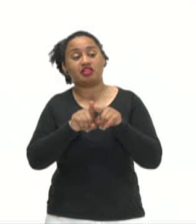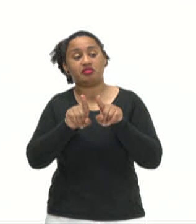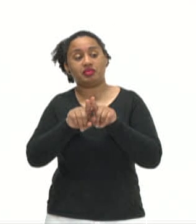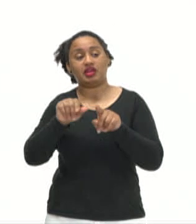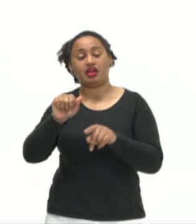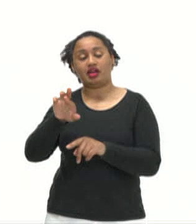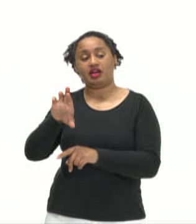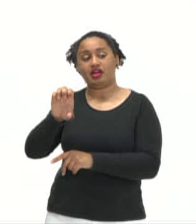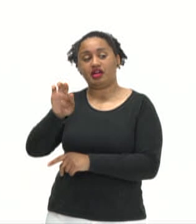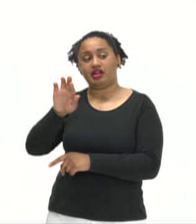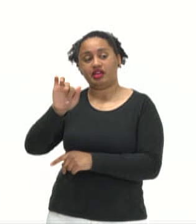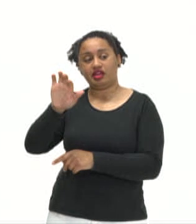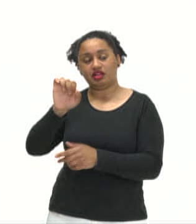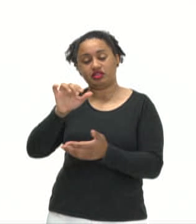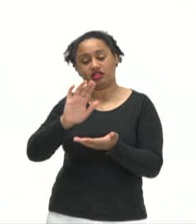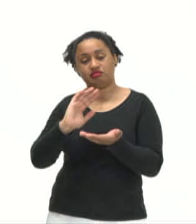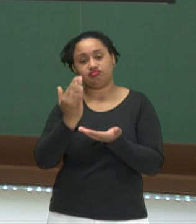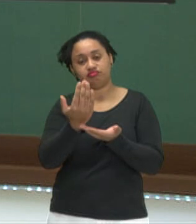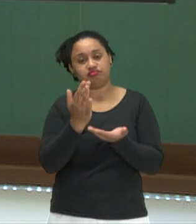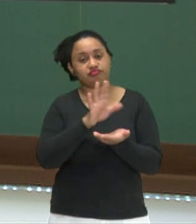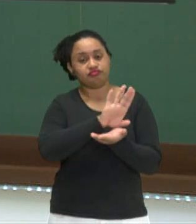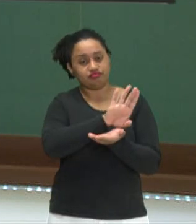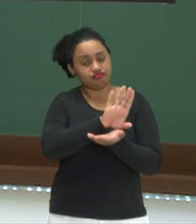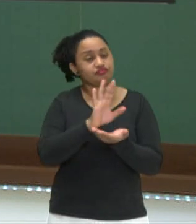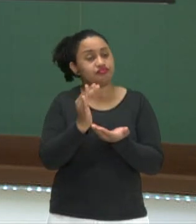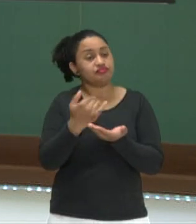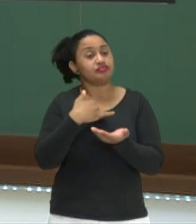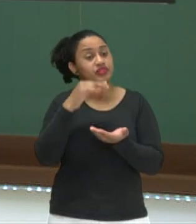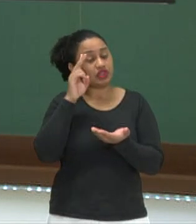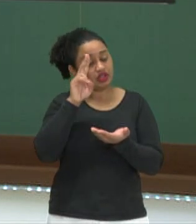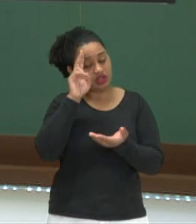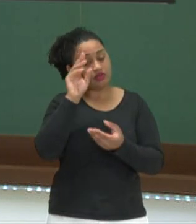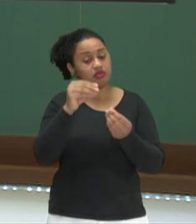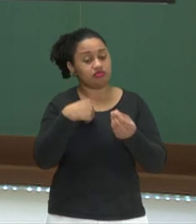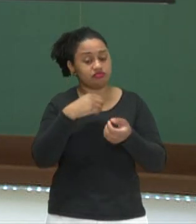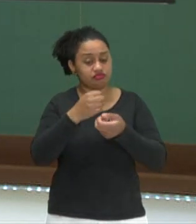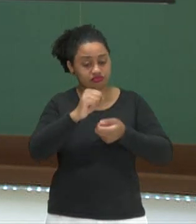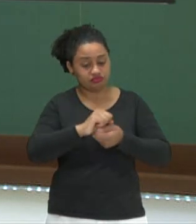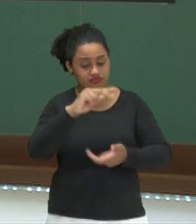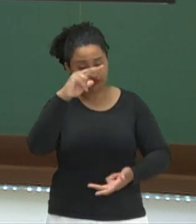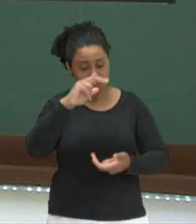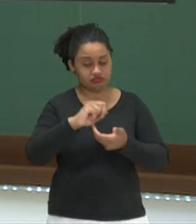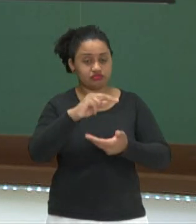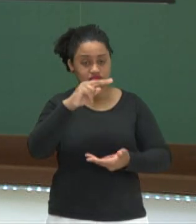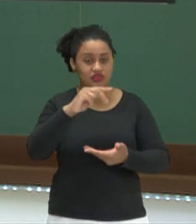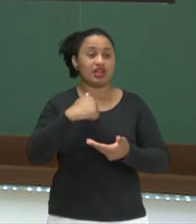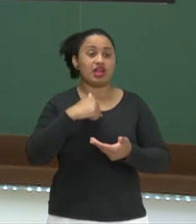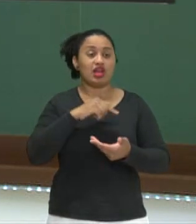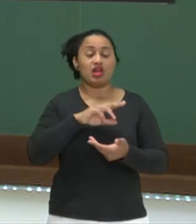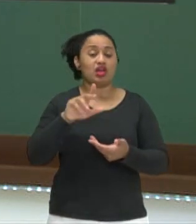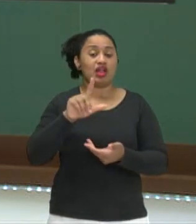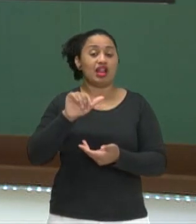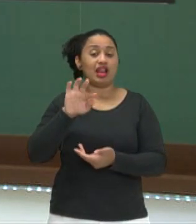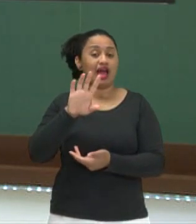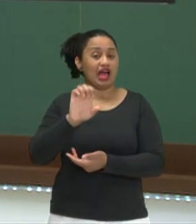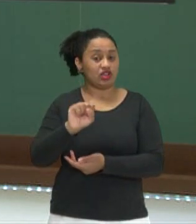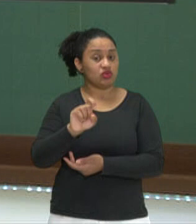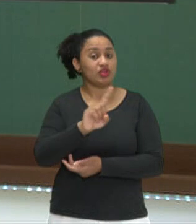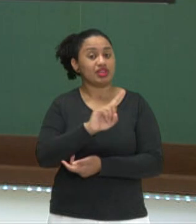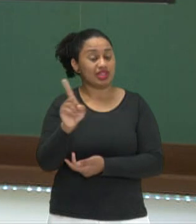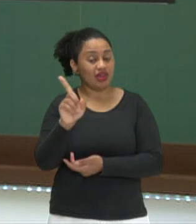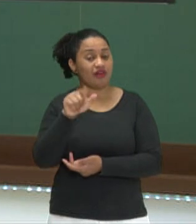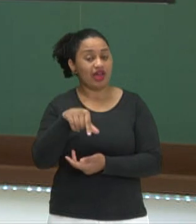a definição. Primeiro, lembre-se, quando a gente está falando em poliedro, uma figura 3D, a gente não chama de lado, a gente chama de